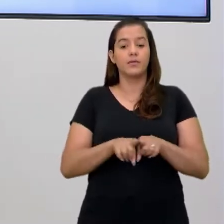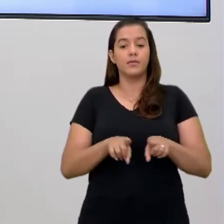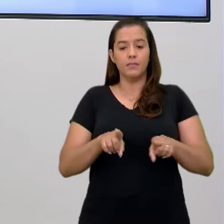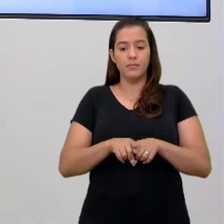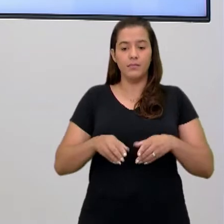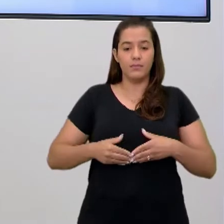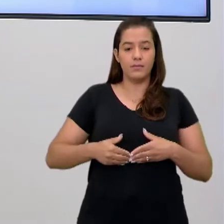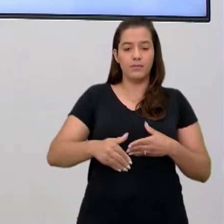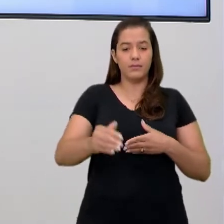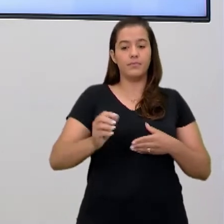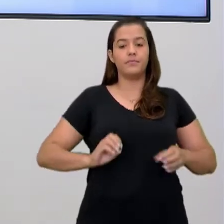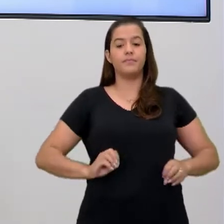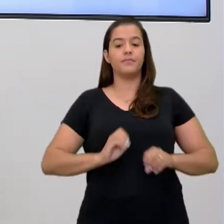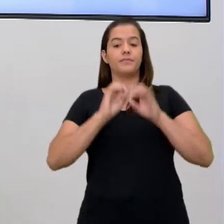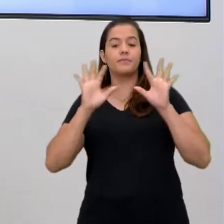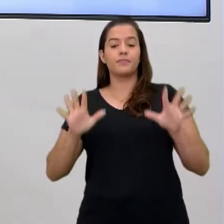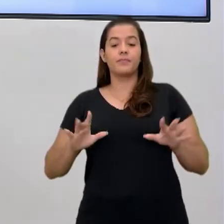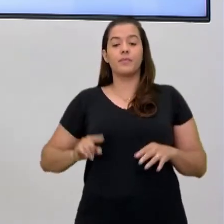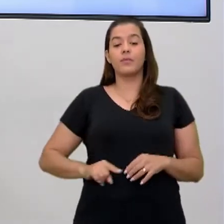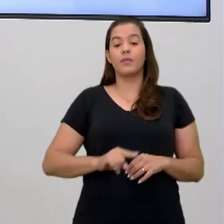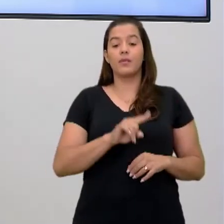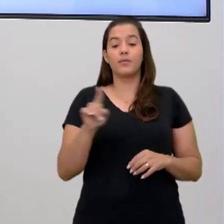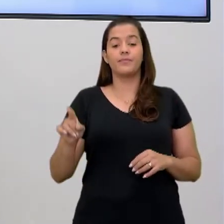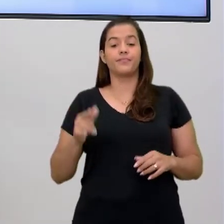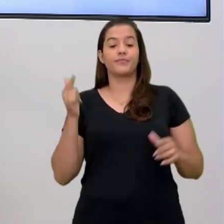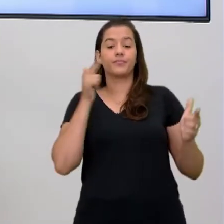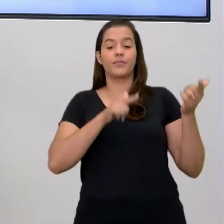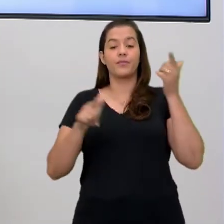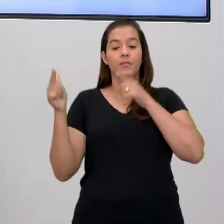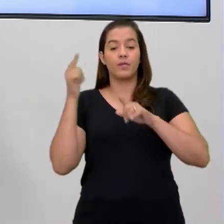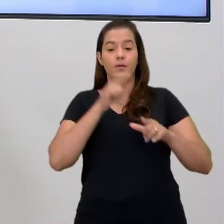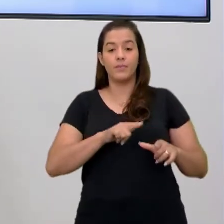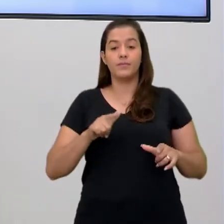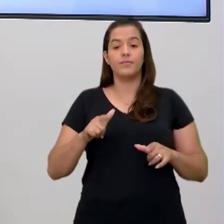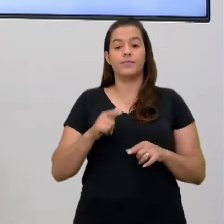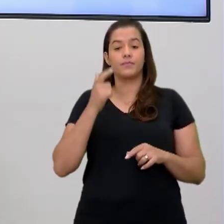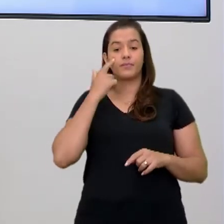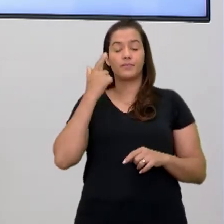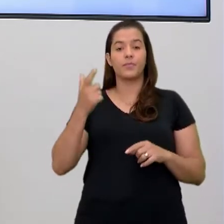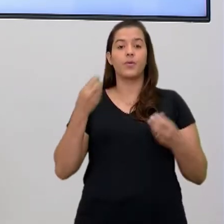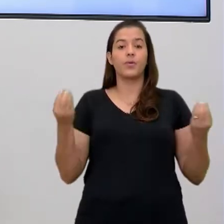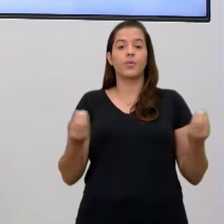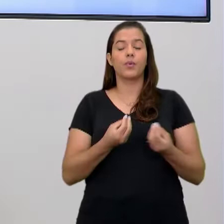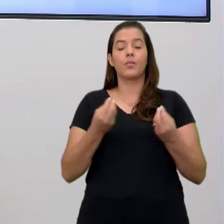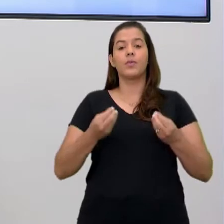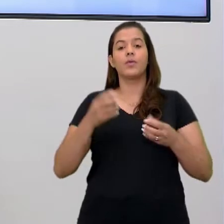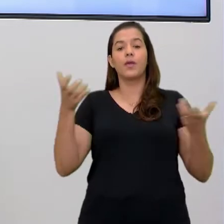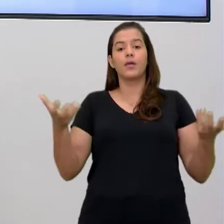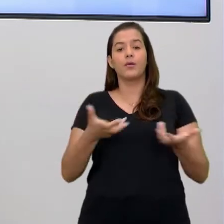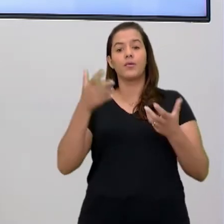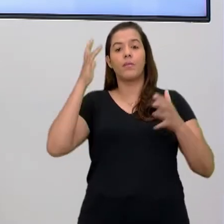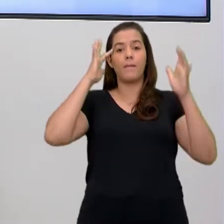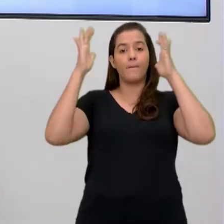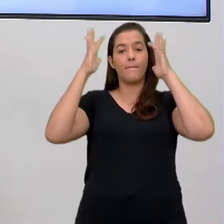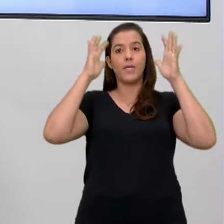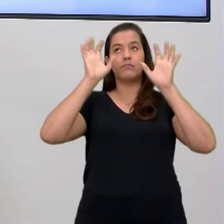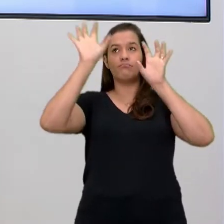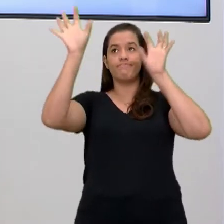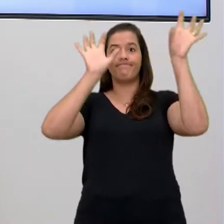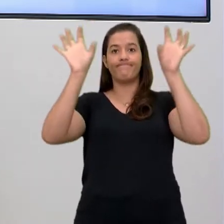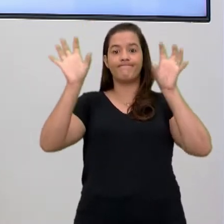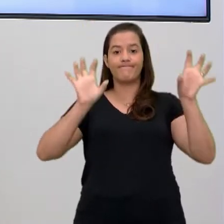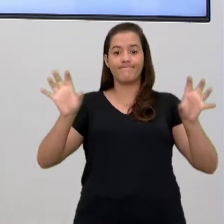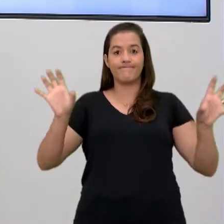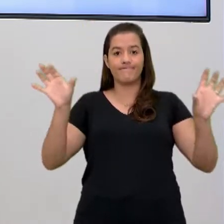claros quando eles alcançarem a exposição. E o mapa mental, ele tem a ver, então,